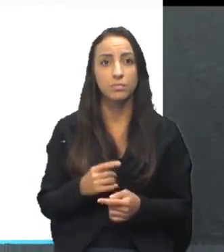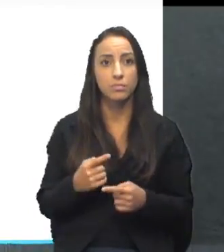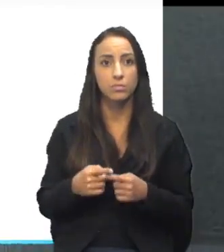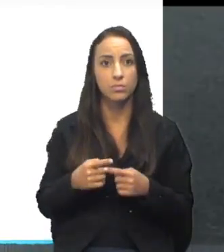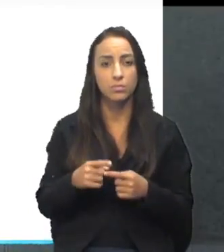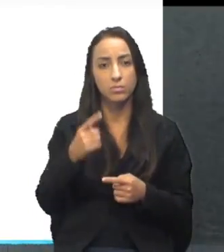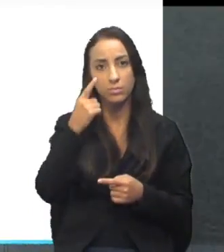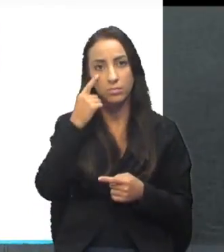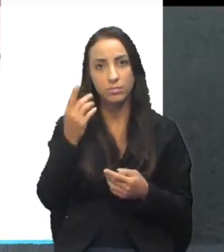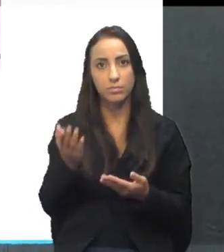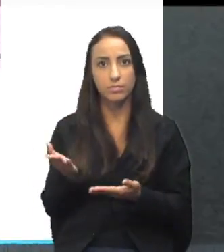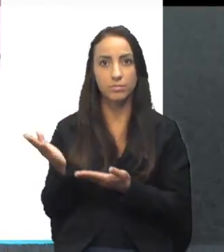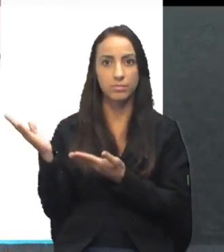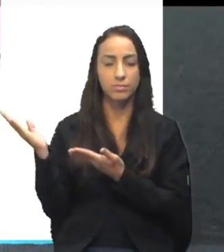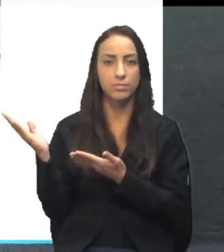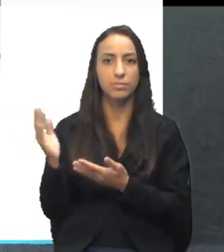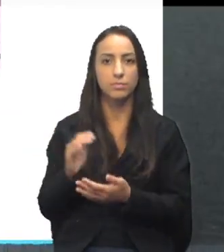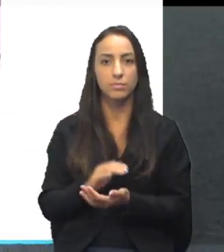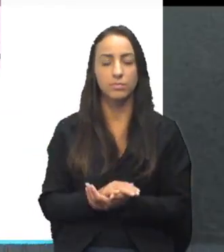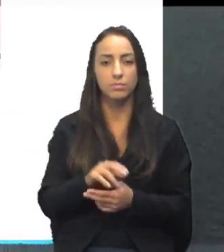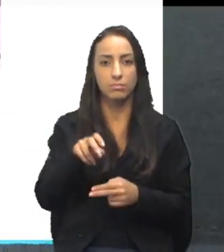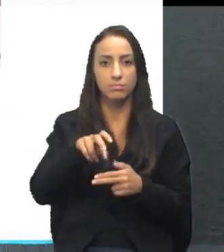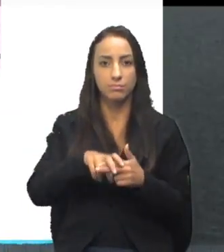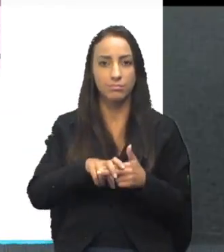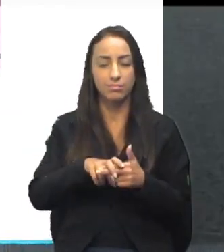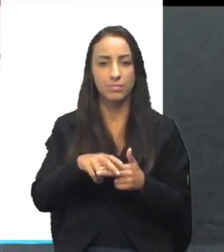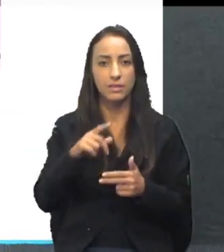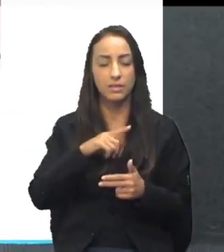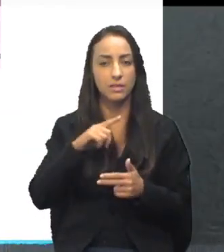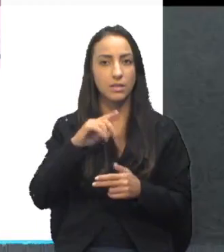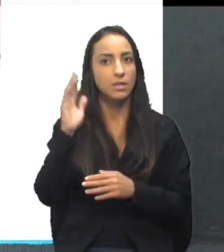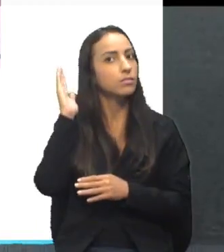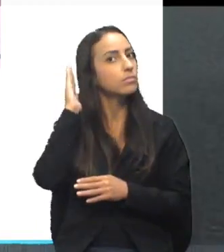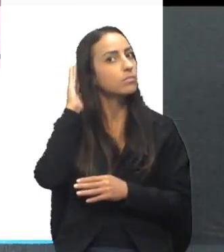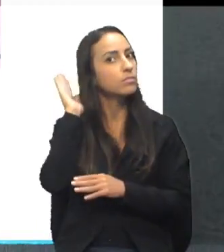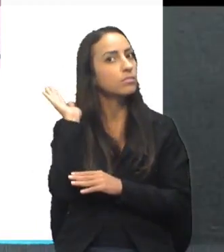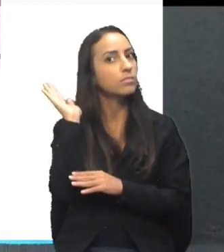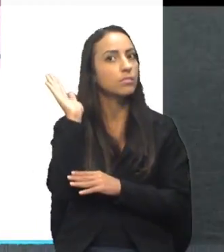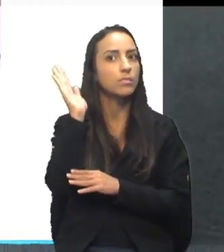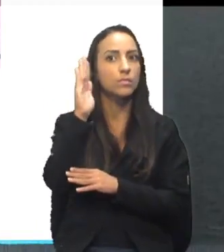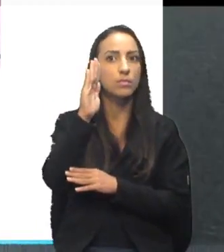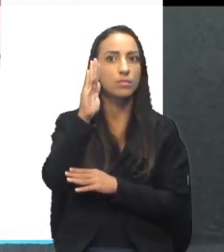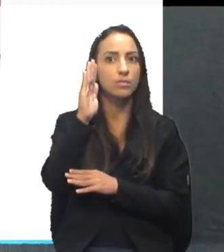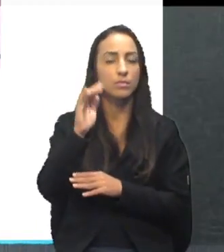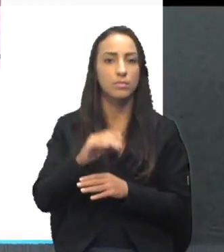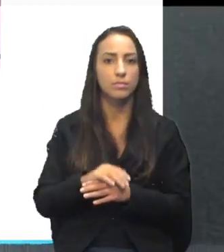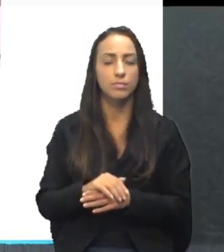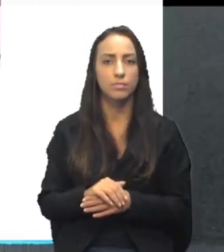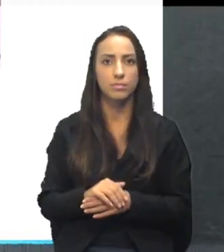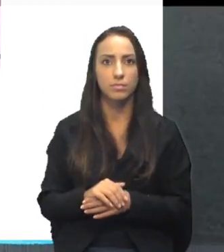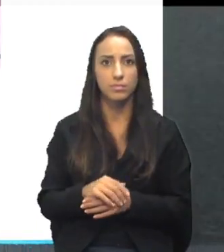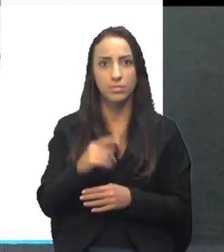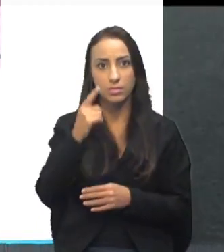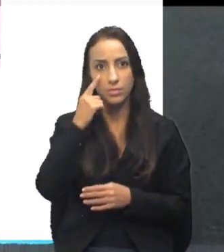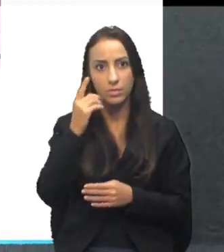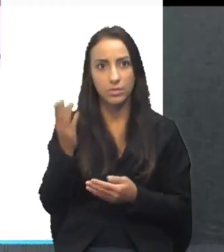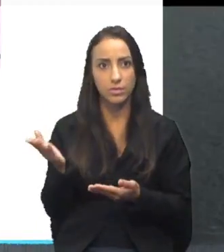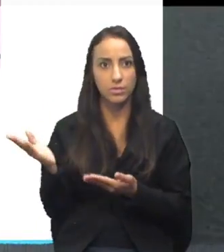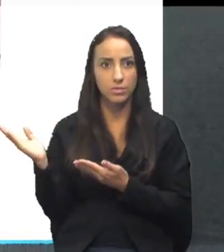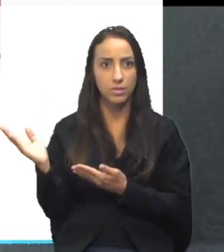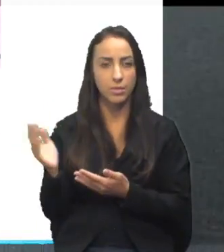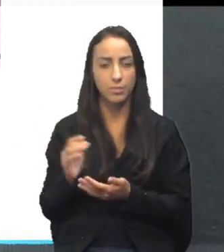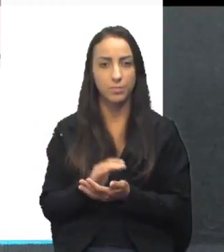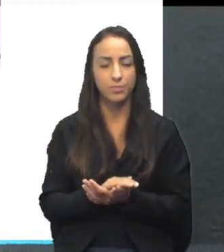posição, como eu disse, você tem uma elevação da cabeceira. Essa aqui é uma posição